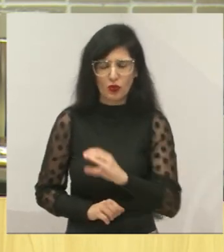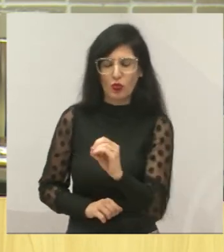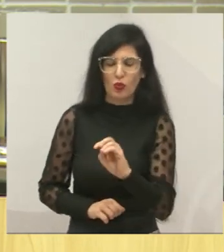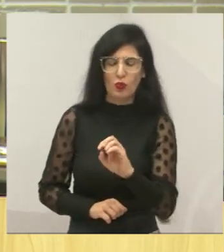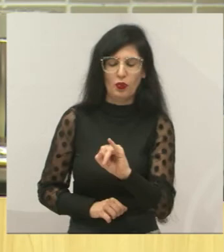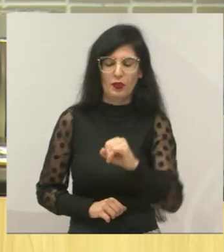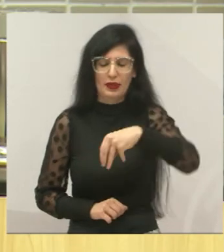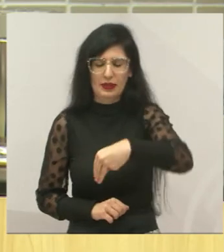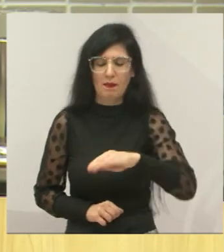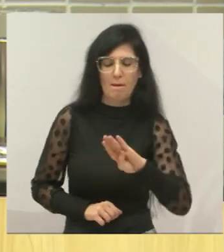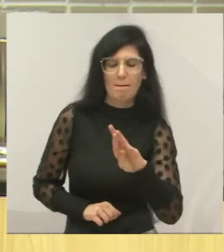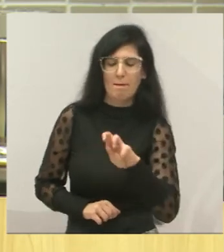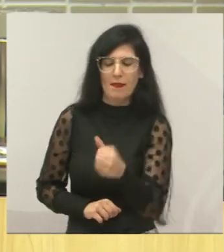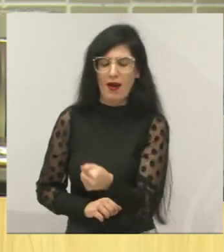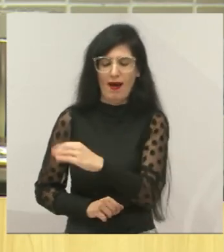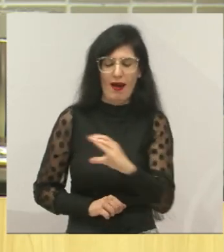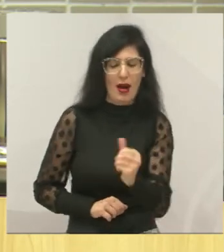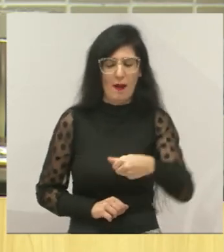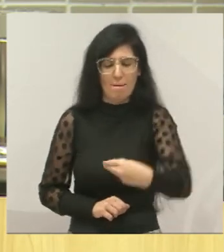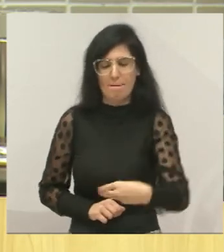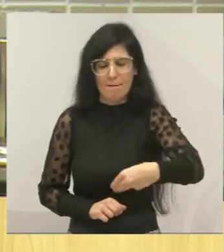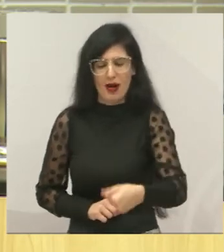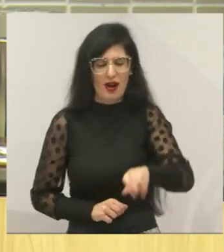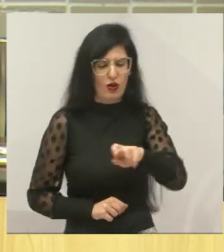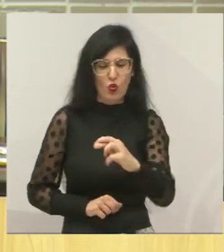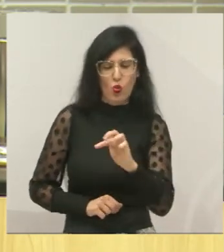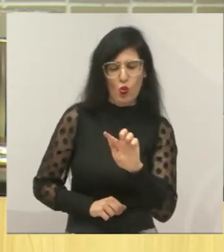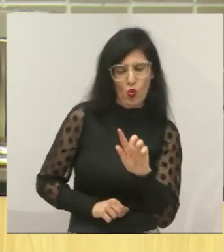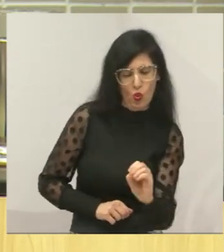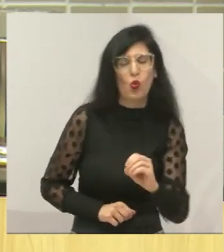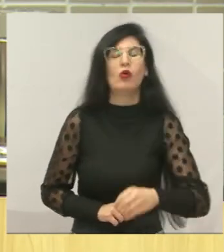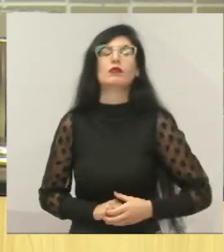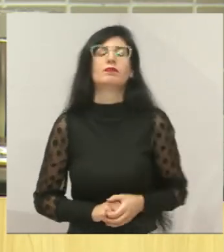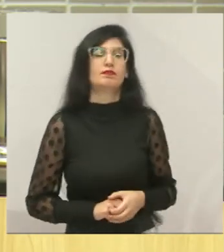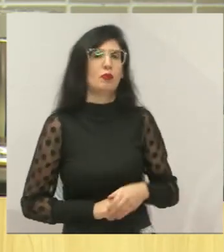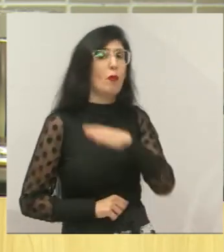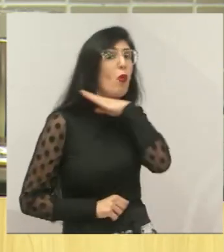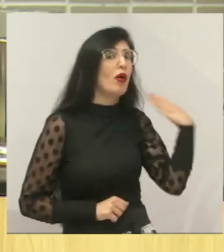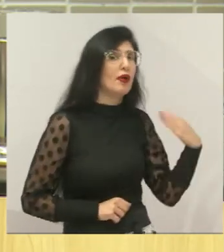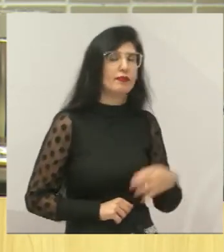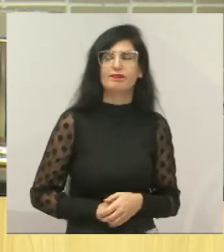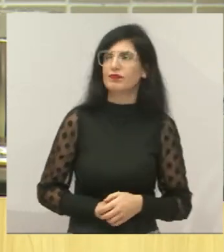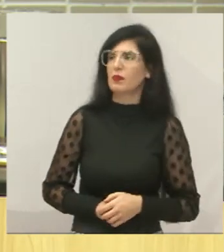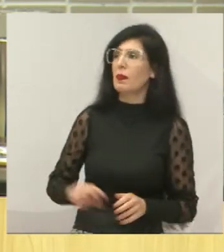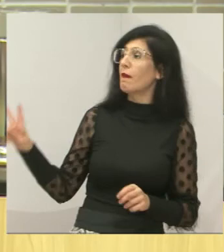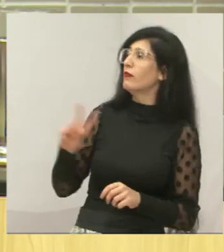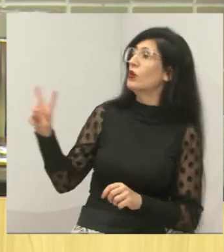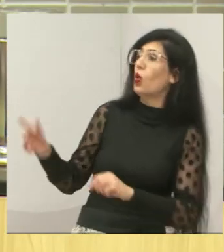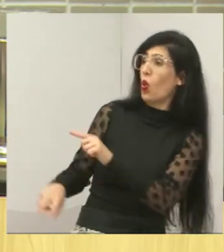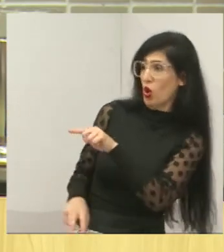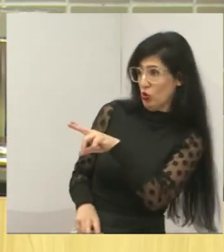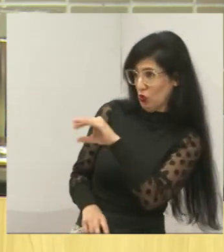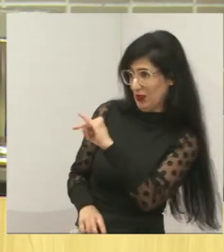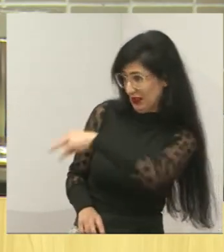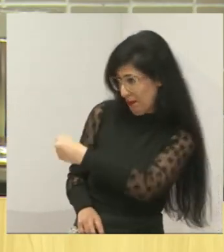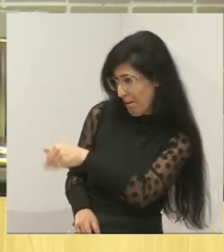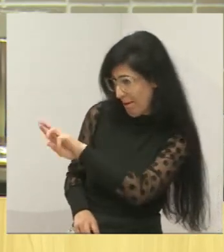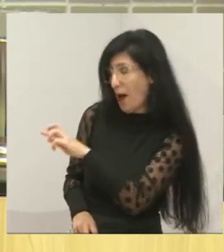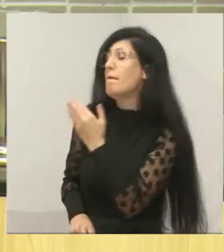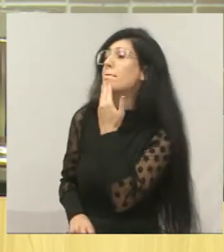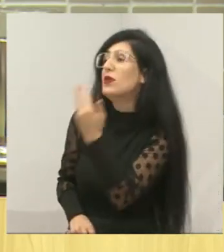Coimbra Camargo, os dois formulados pela vereadora Lucimar Ponciano.